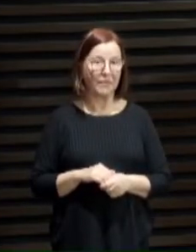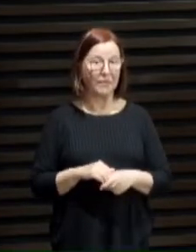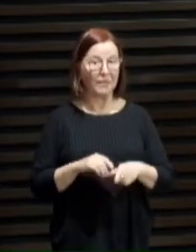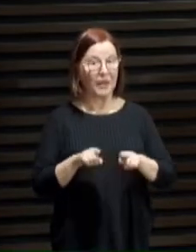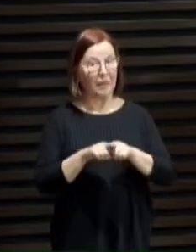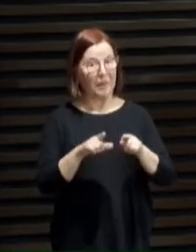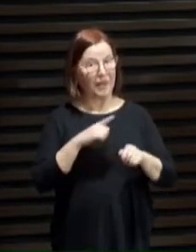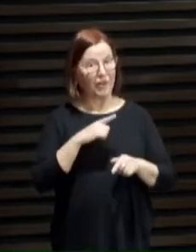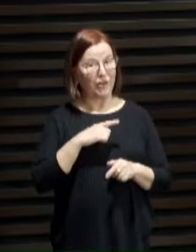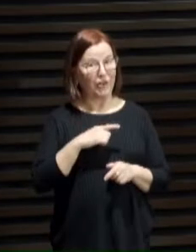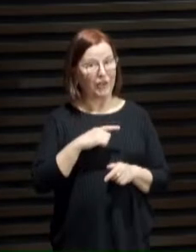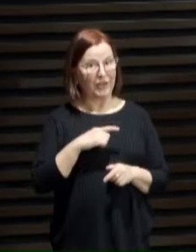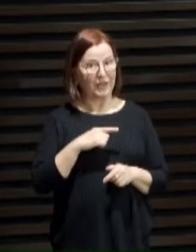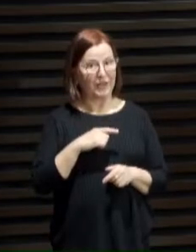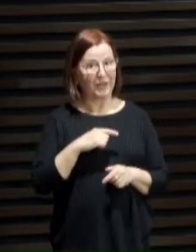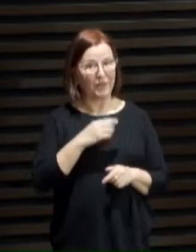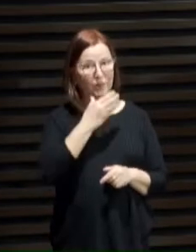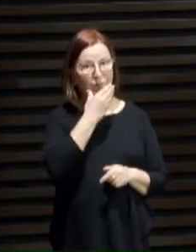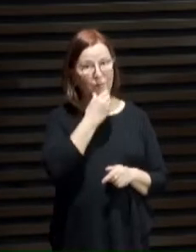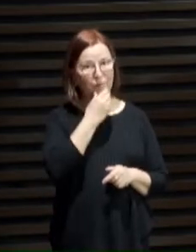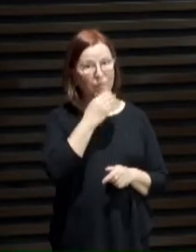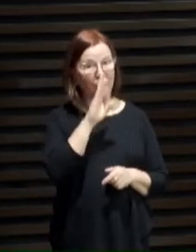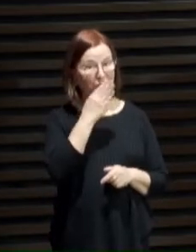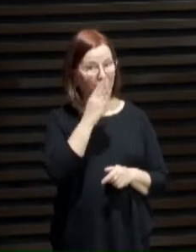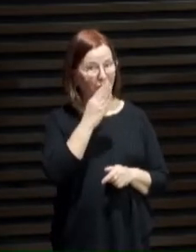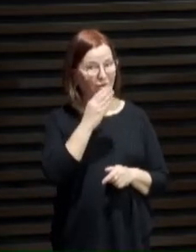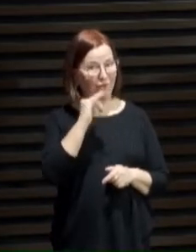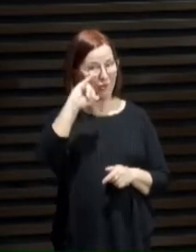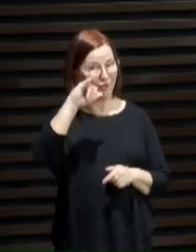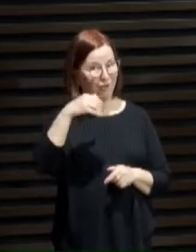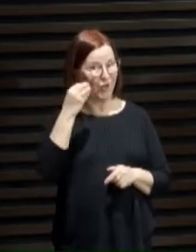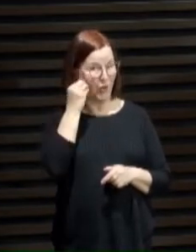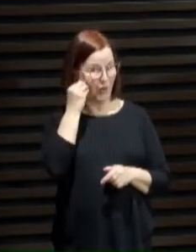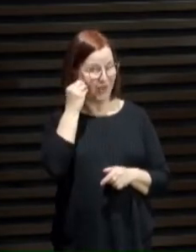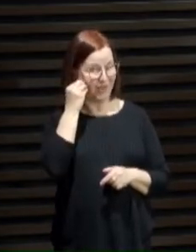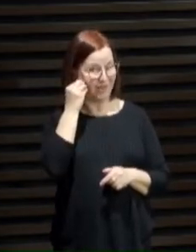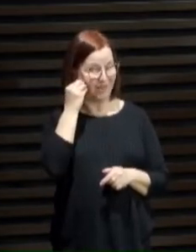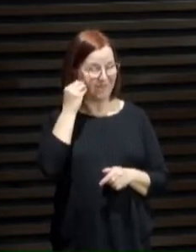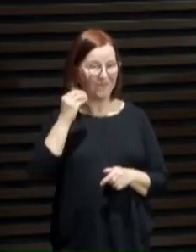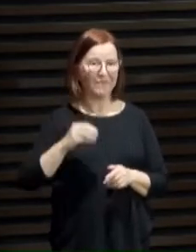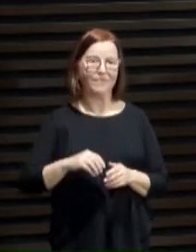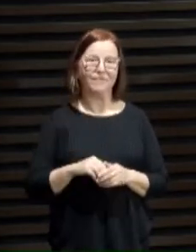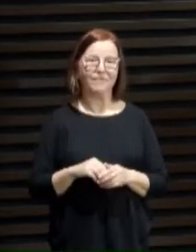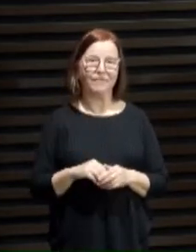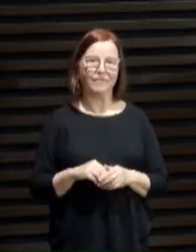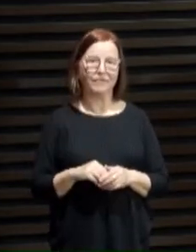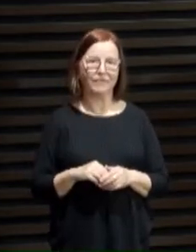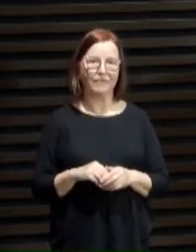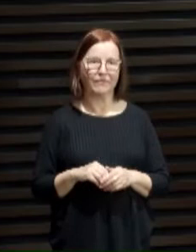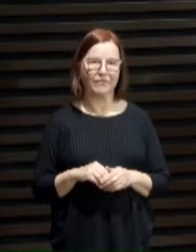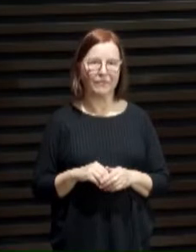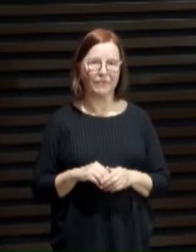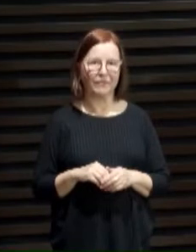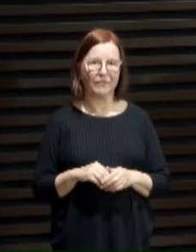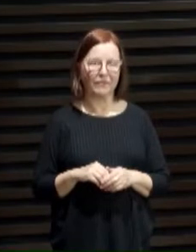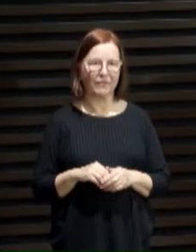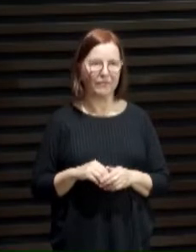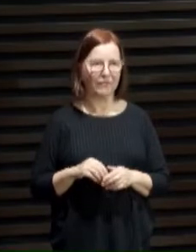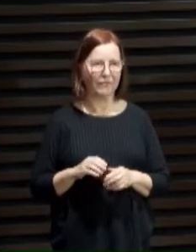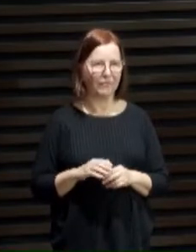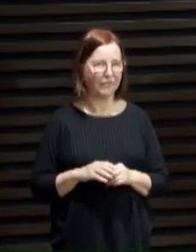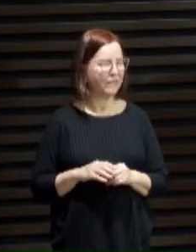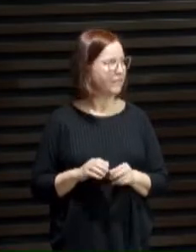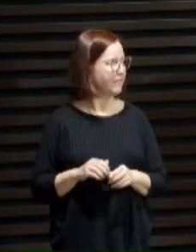mas quem está sentado à mesa é o Criador do universo, que é capaz de amar gente como você e eu,